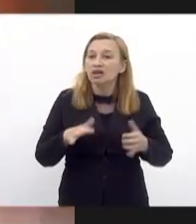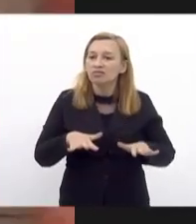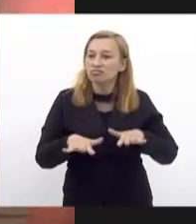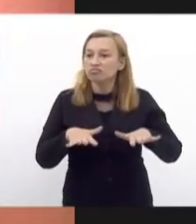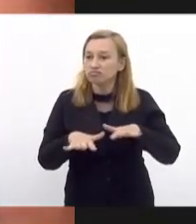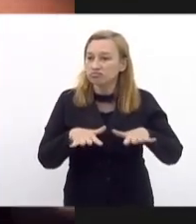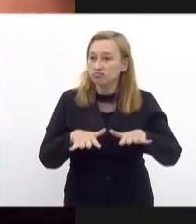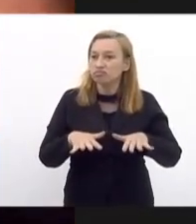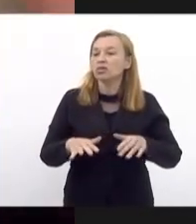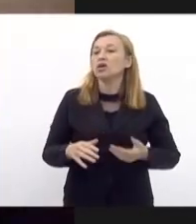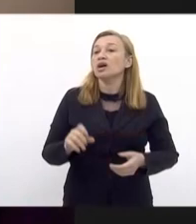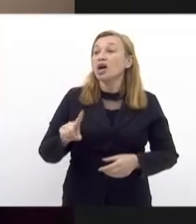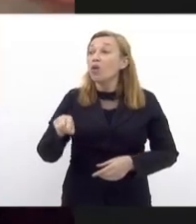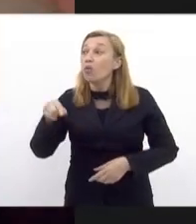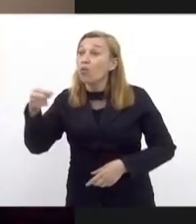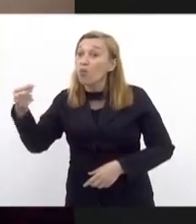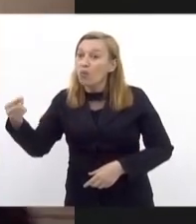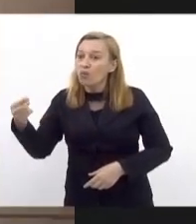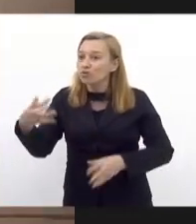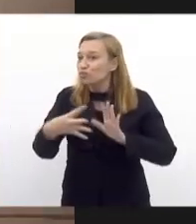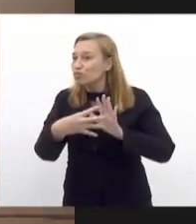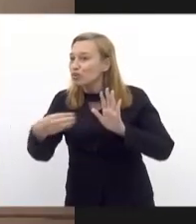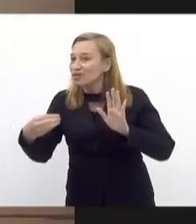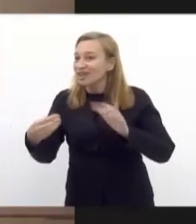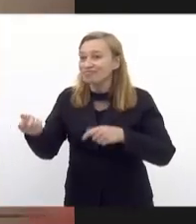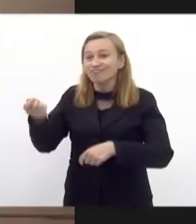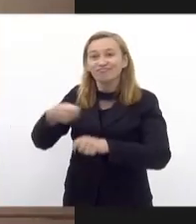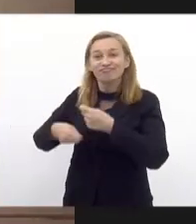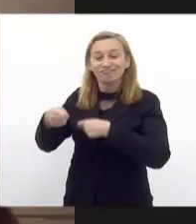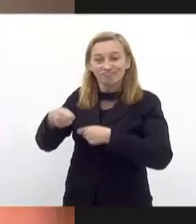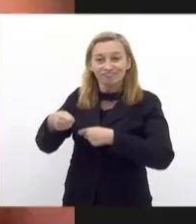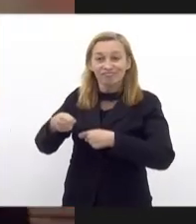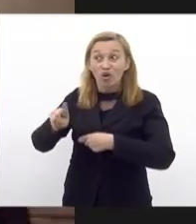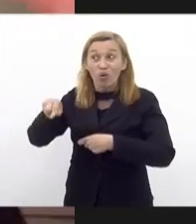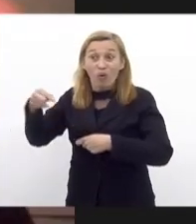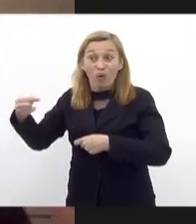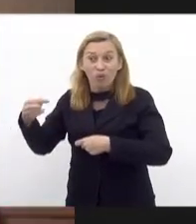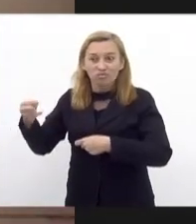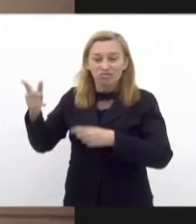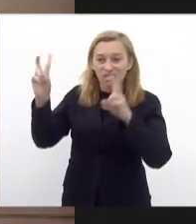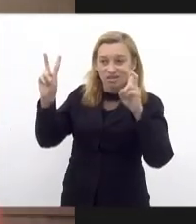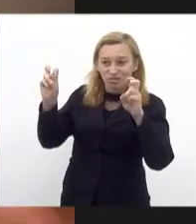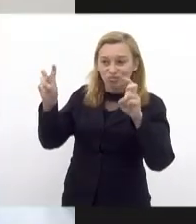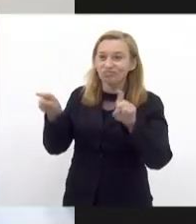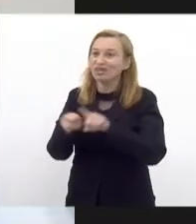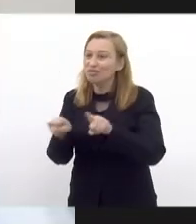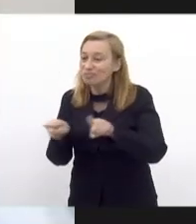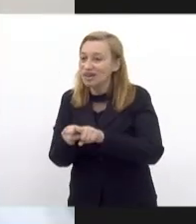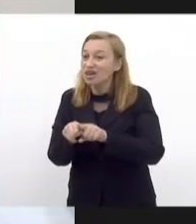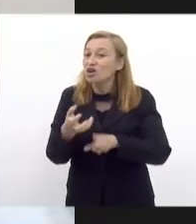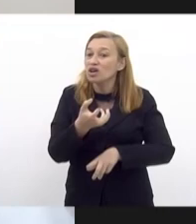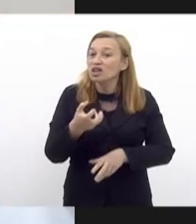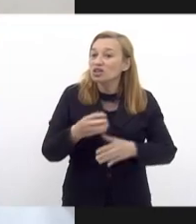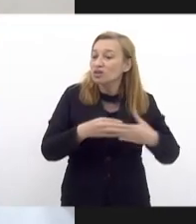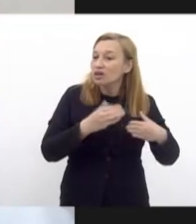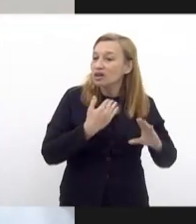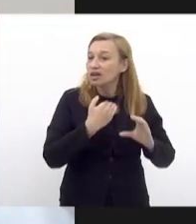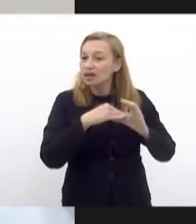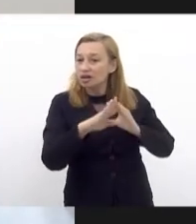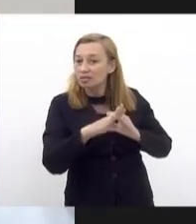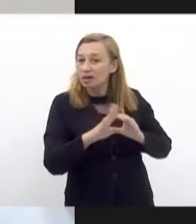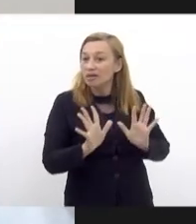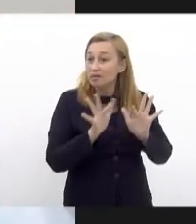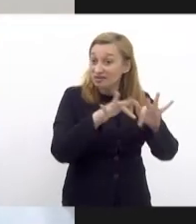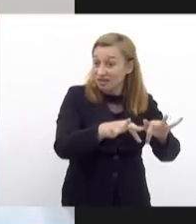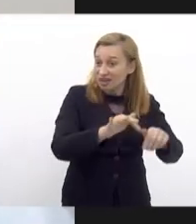Porra, Jacarepaguá é um outro modelo de negócio, né? Tem outras questões. Eu queria só encaminhar para